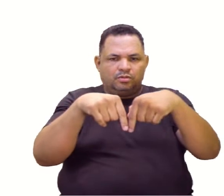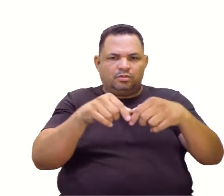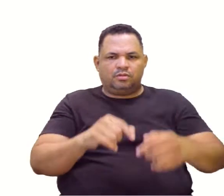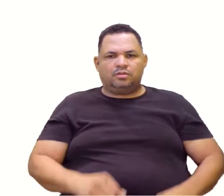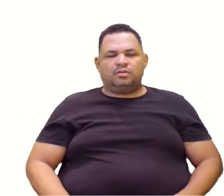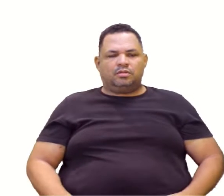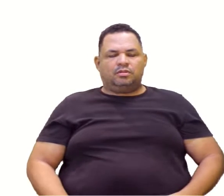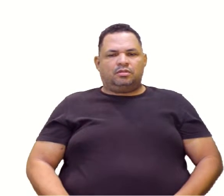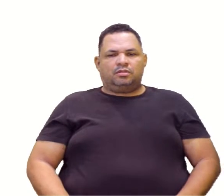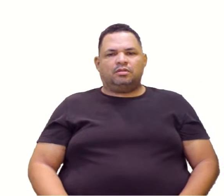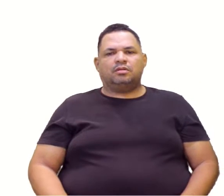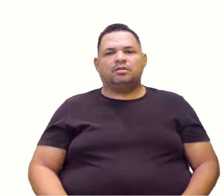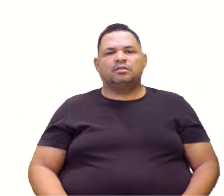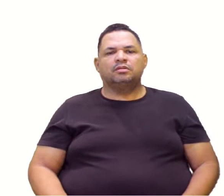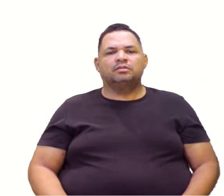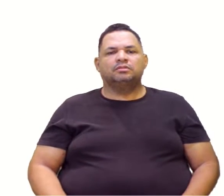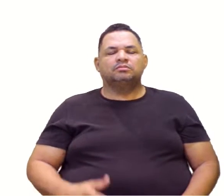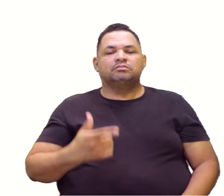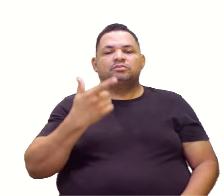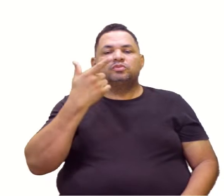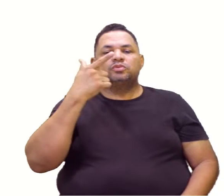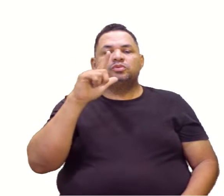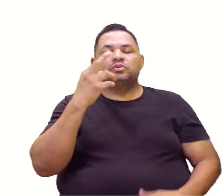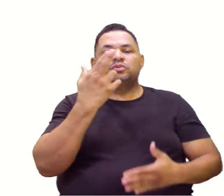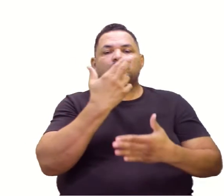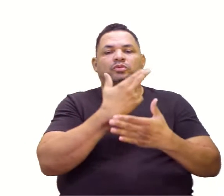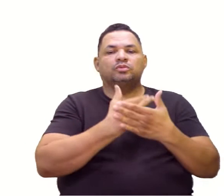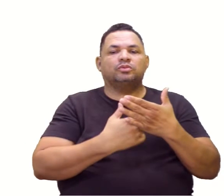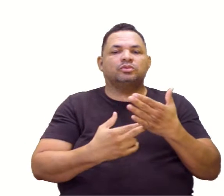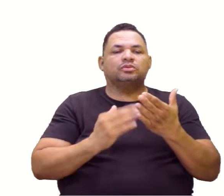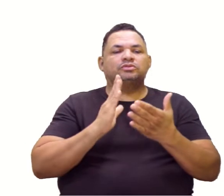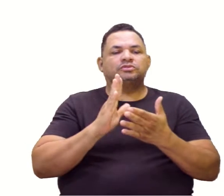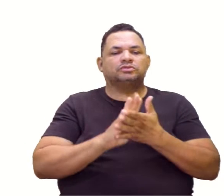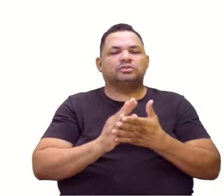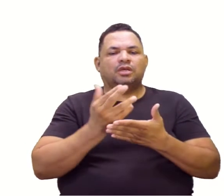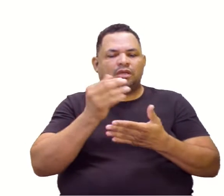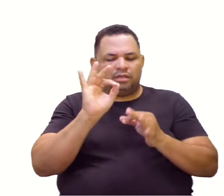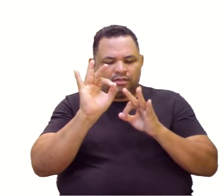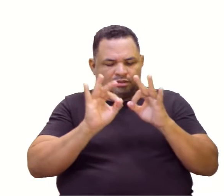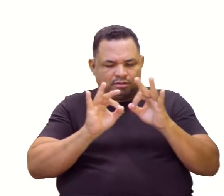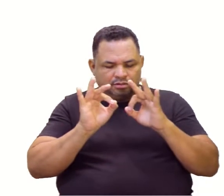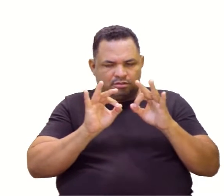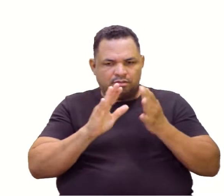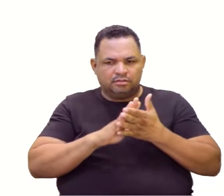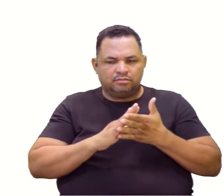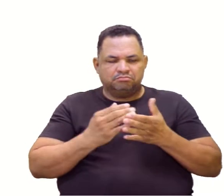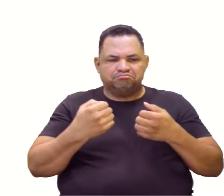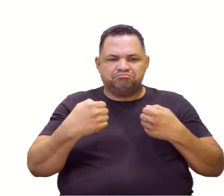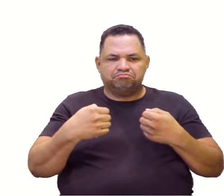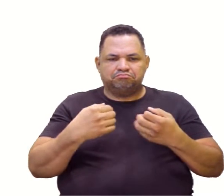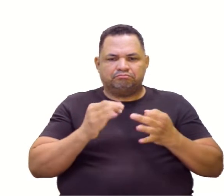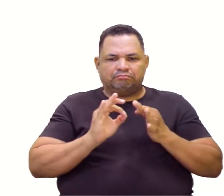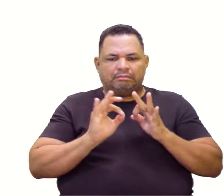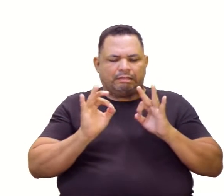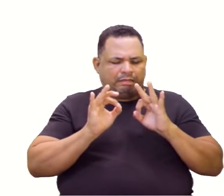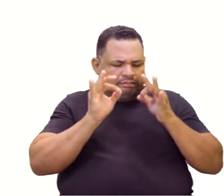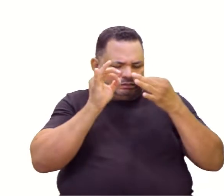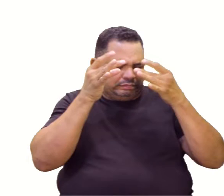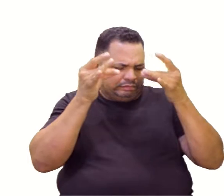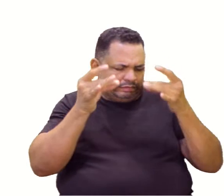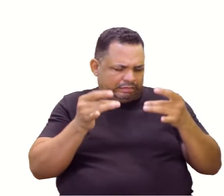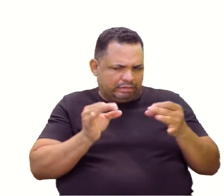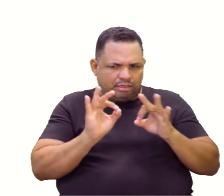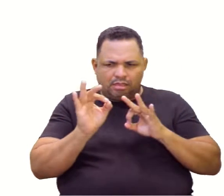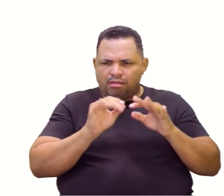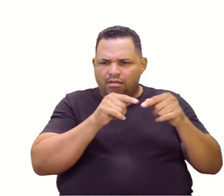só clarear um pouquinho para eles aqui. Quando não vem o desenho, o bom é a gente deixar fazer, né? Tem que desenhar. Desenha não precisa ser um desenho